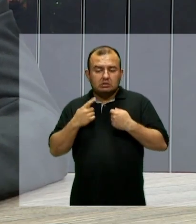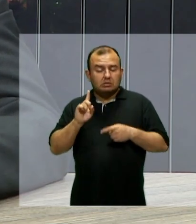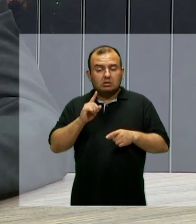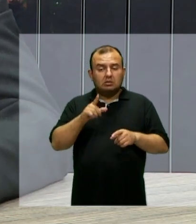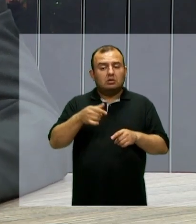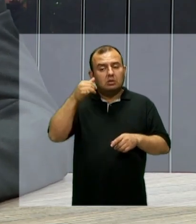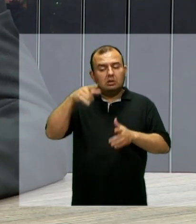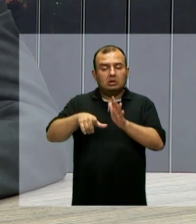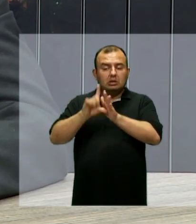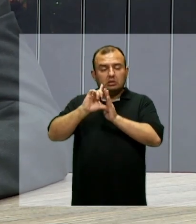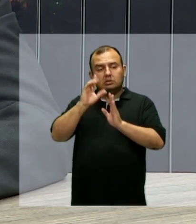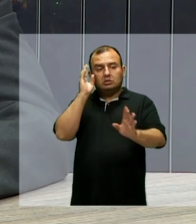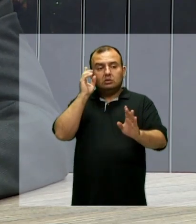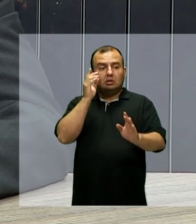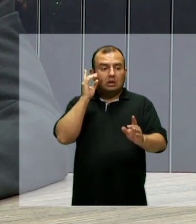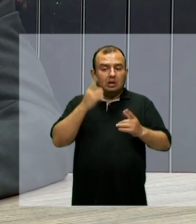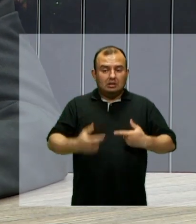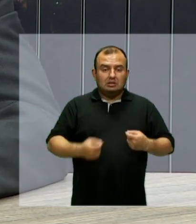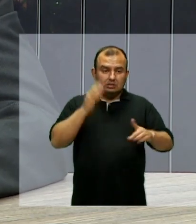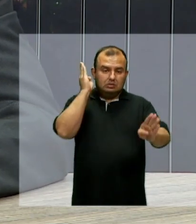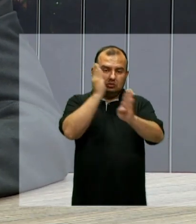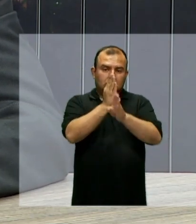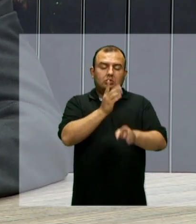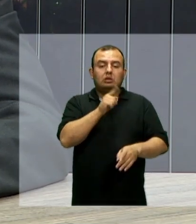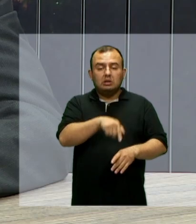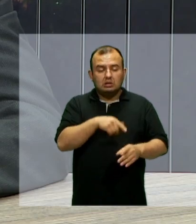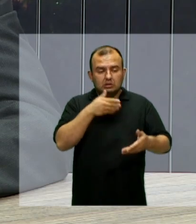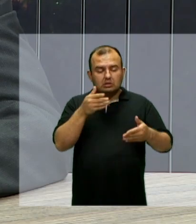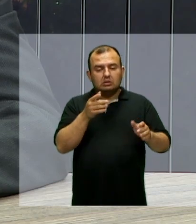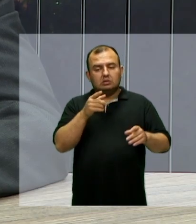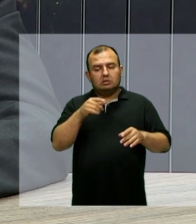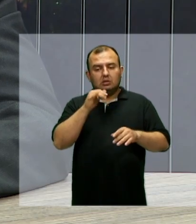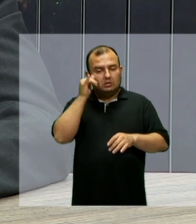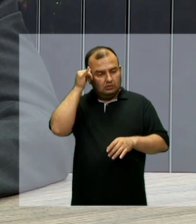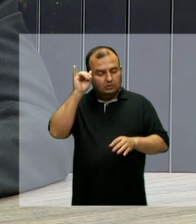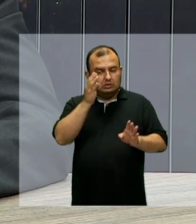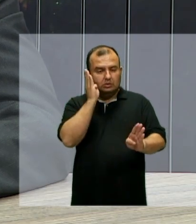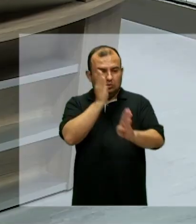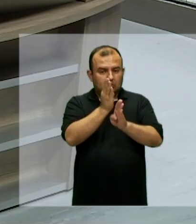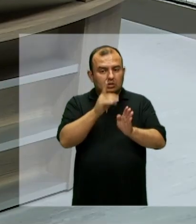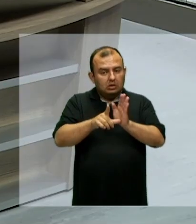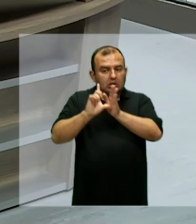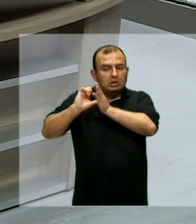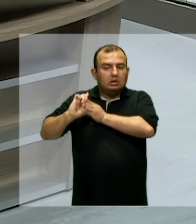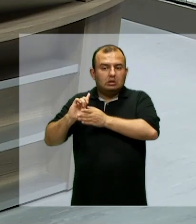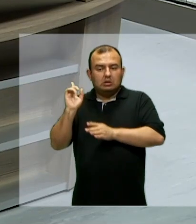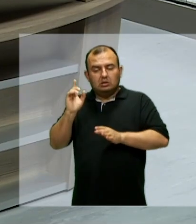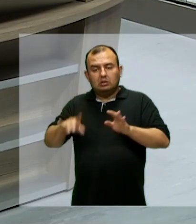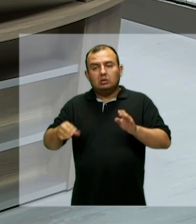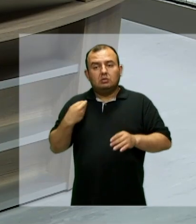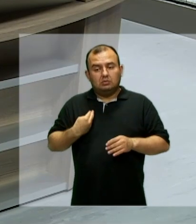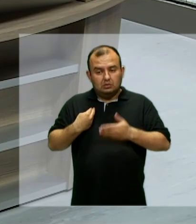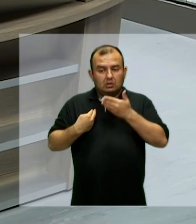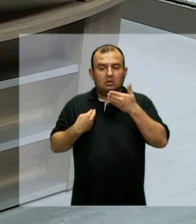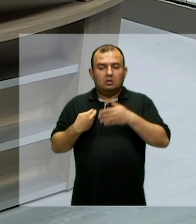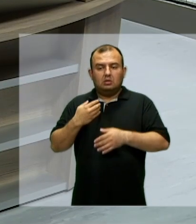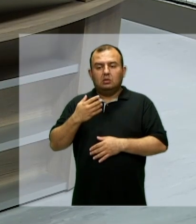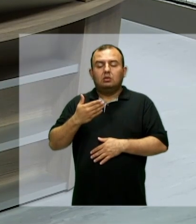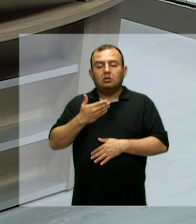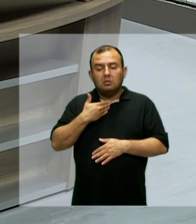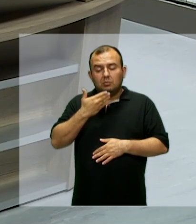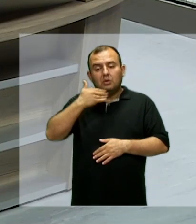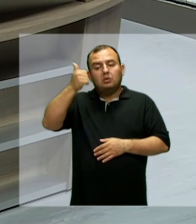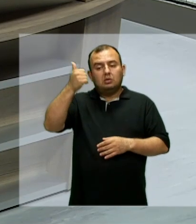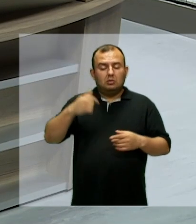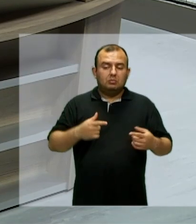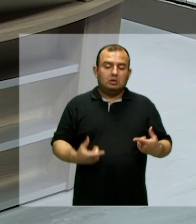diagnosticá-lo precocemente. E esse diagnóstico precoce vai fazer com que nós tenhamos melhores sobrevidas, ou até falarmos em cura,